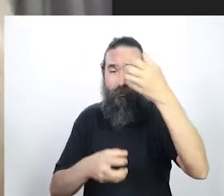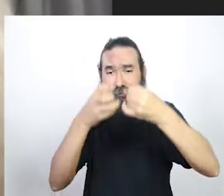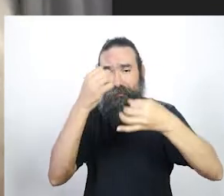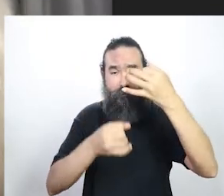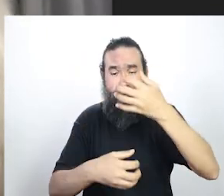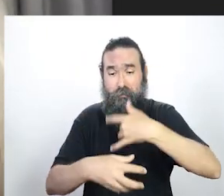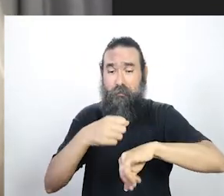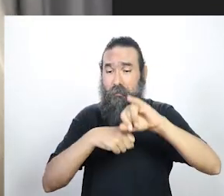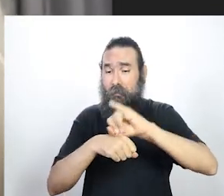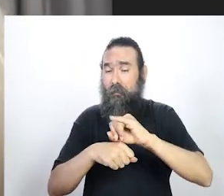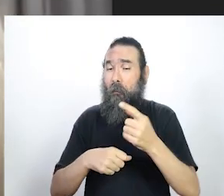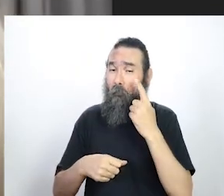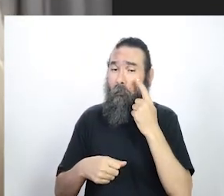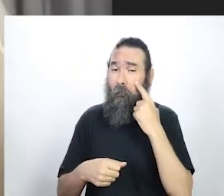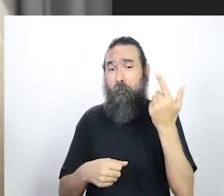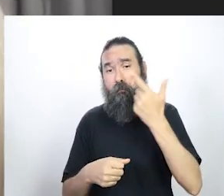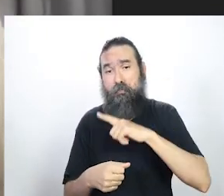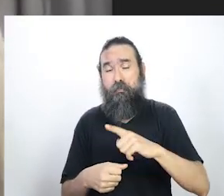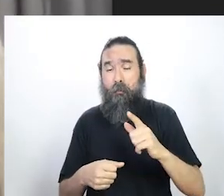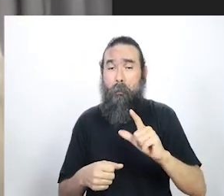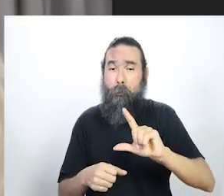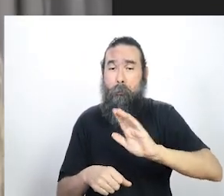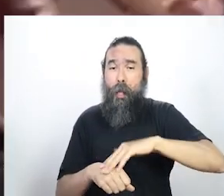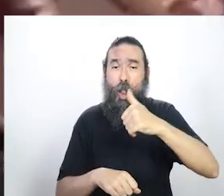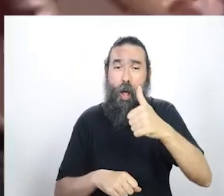internet dele melhora. É.